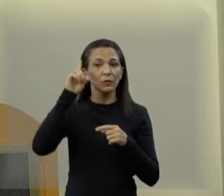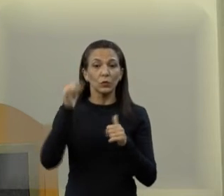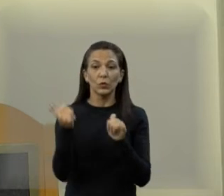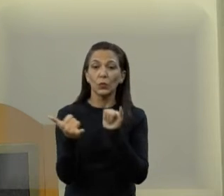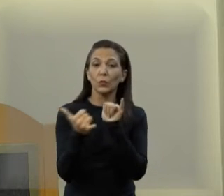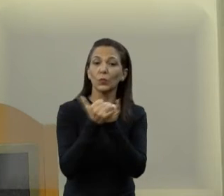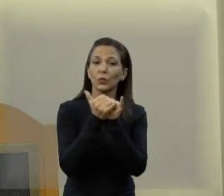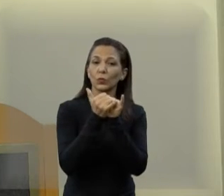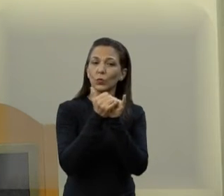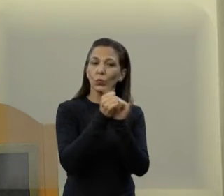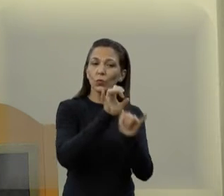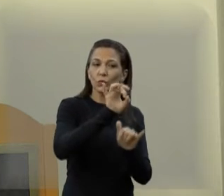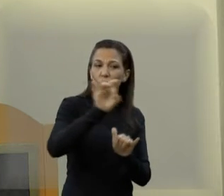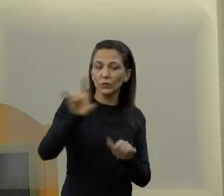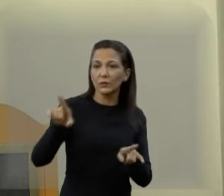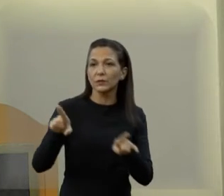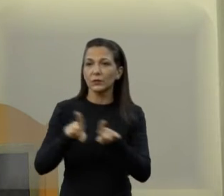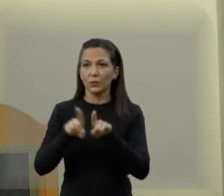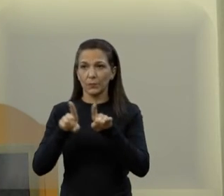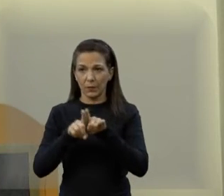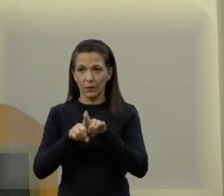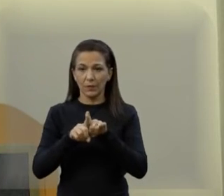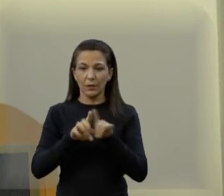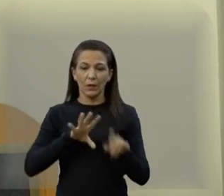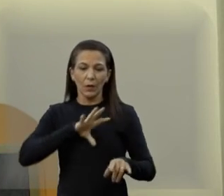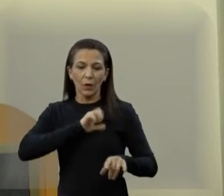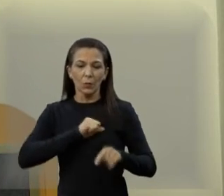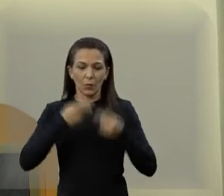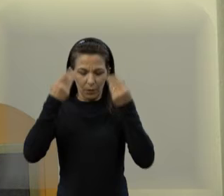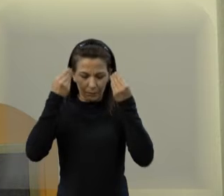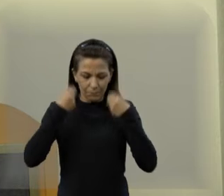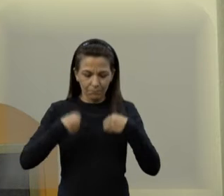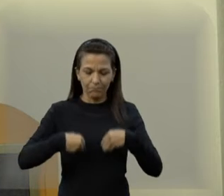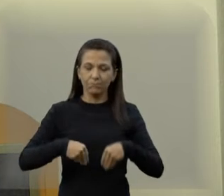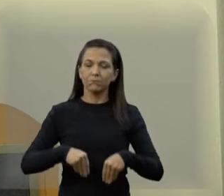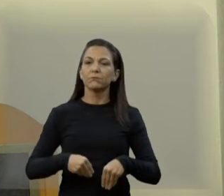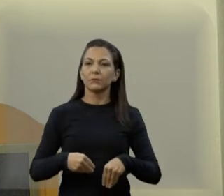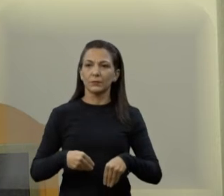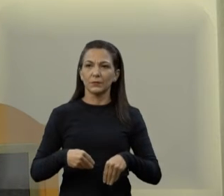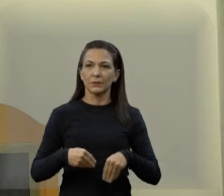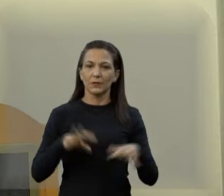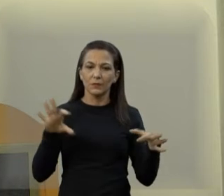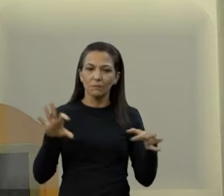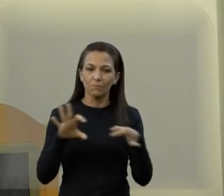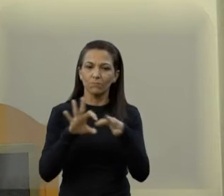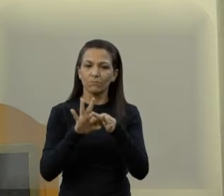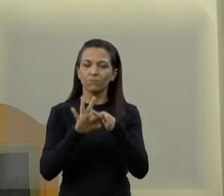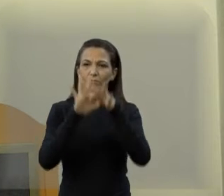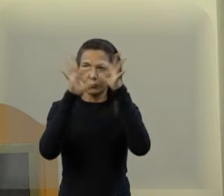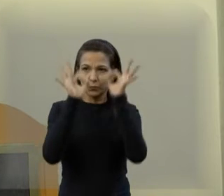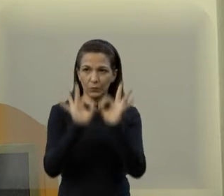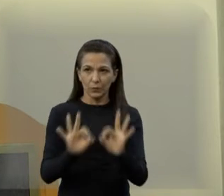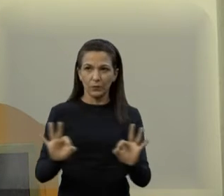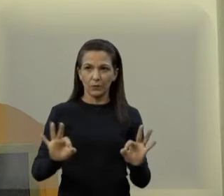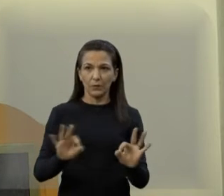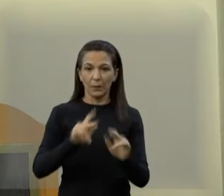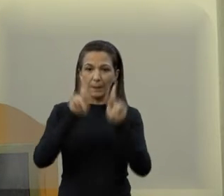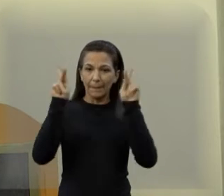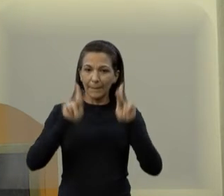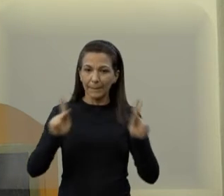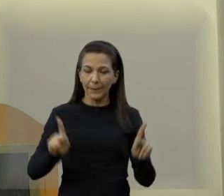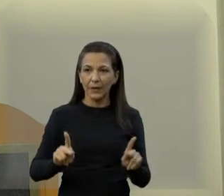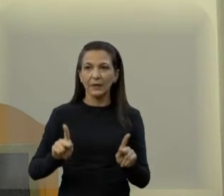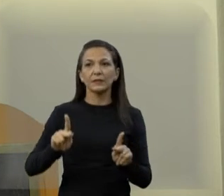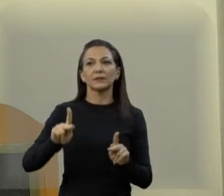acima de tudo porém revistam-se do amor que é o elo perfeito que a paz de Cristo